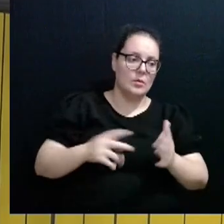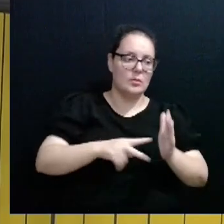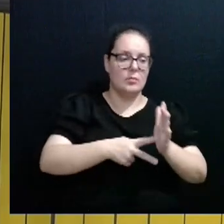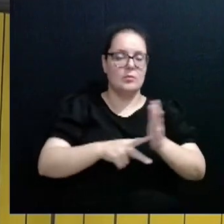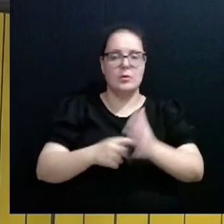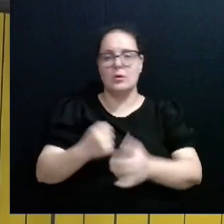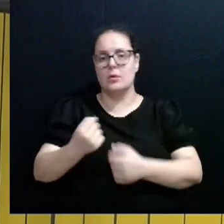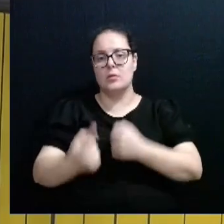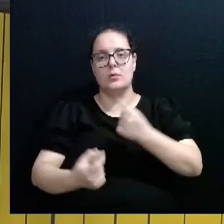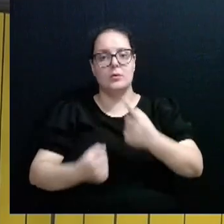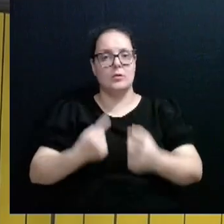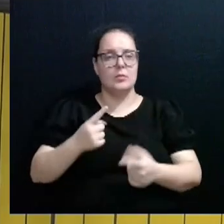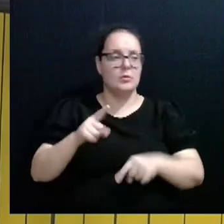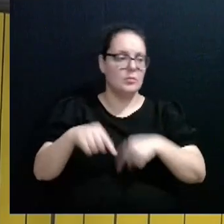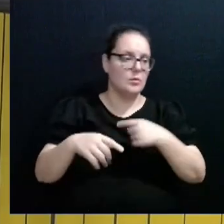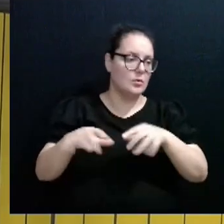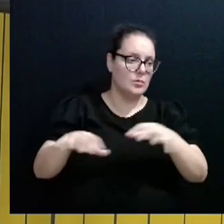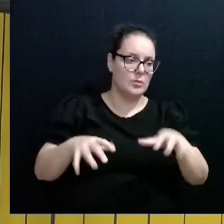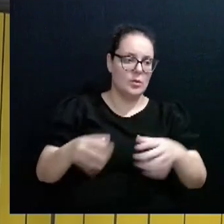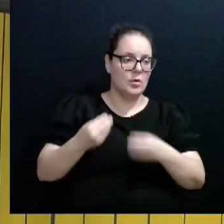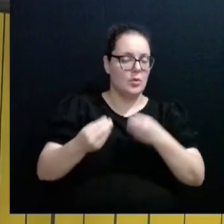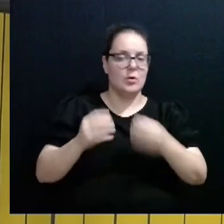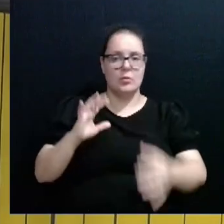outro órgão? Como é que funciona?